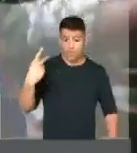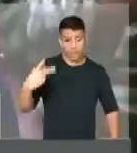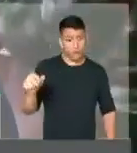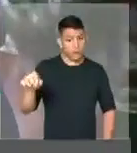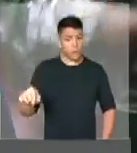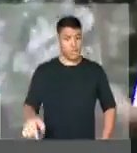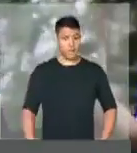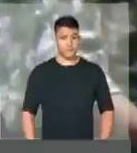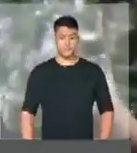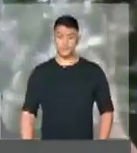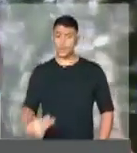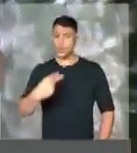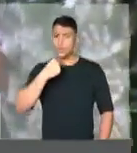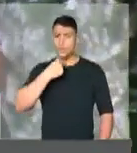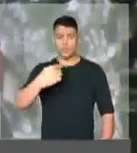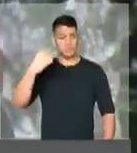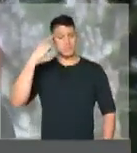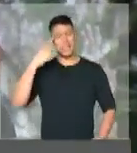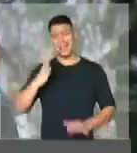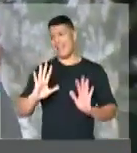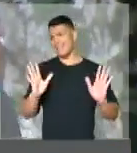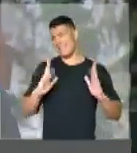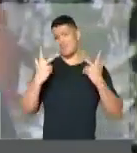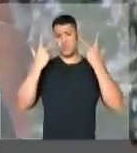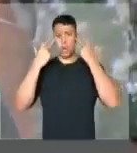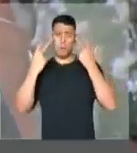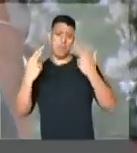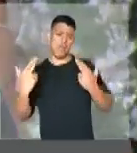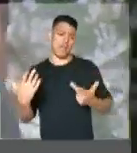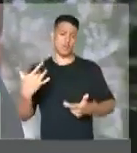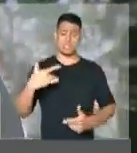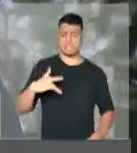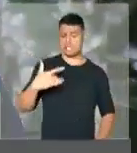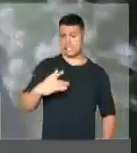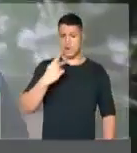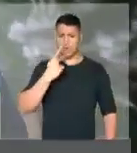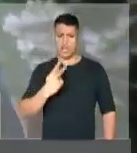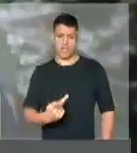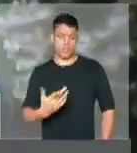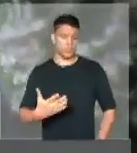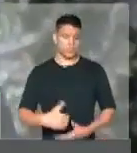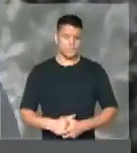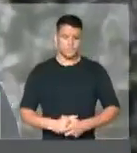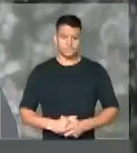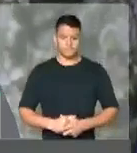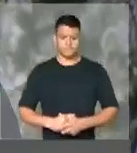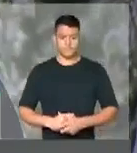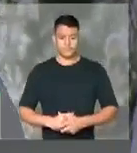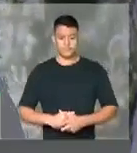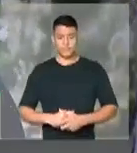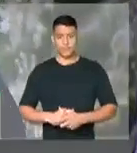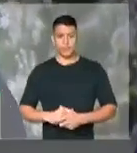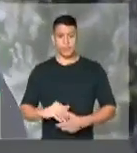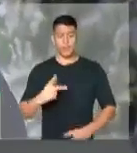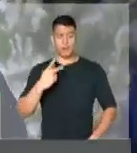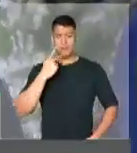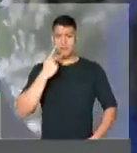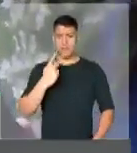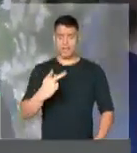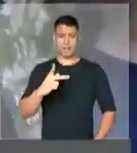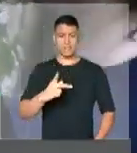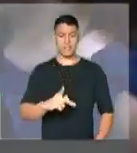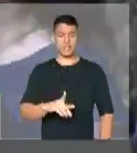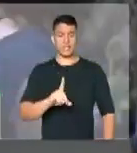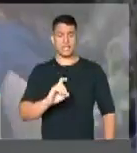presidente. Não podem achar que é razoável, num momento como esse, um parlamentar defender a ditadura, dizer que na democracia